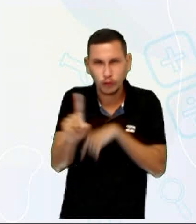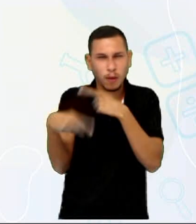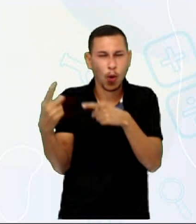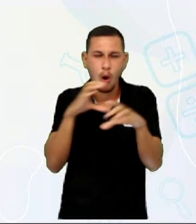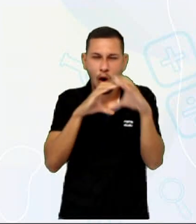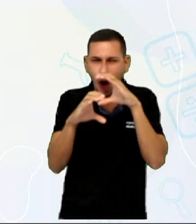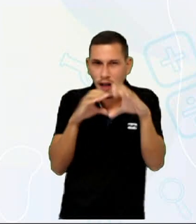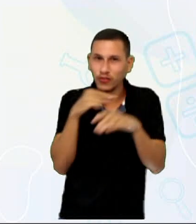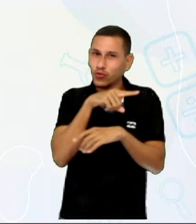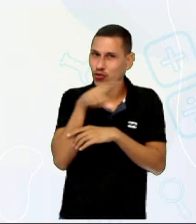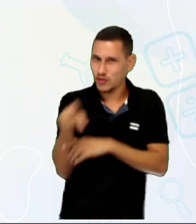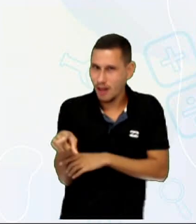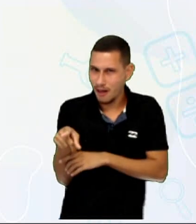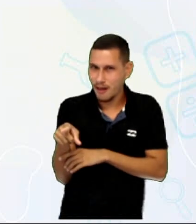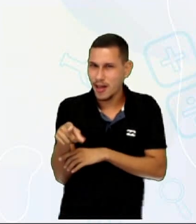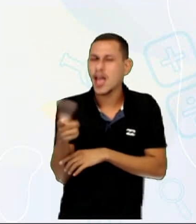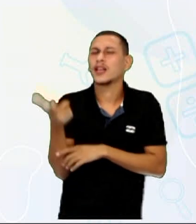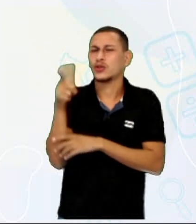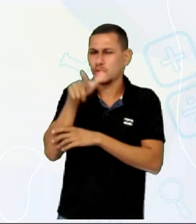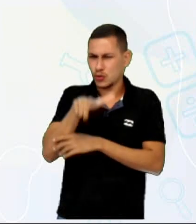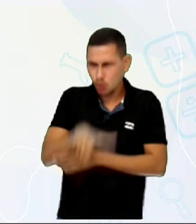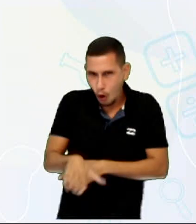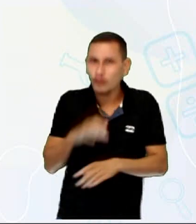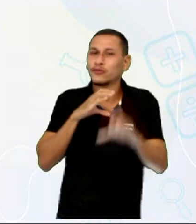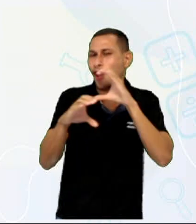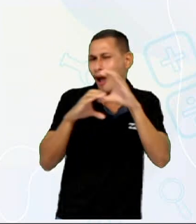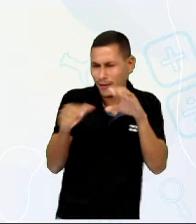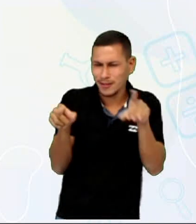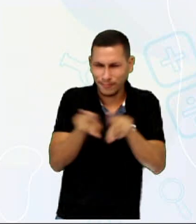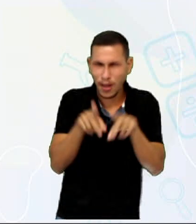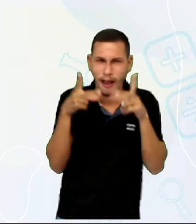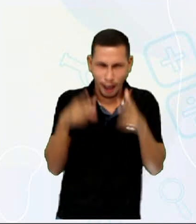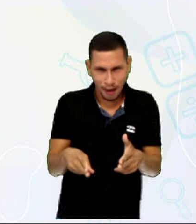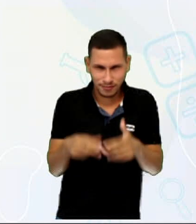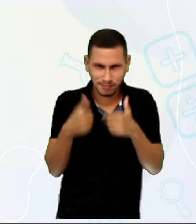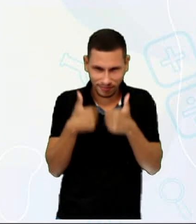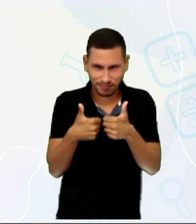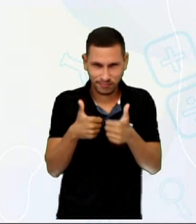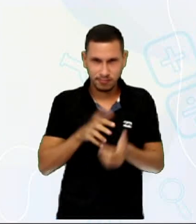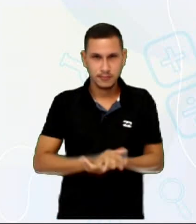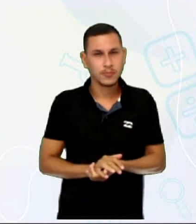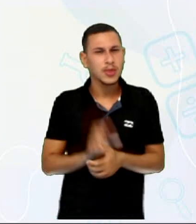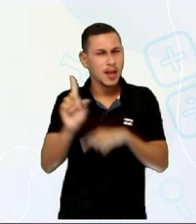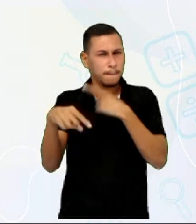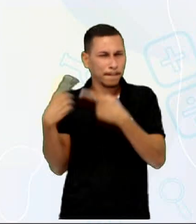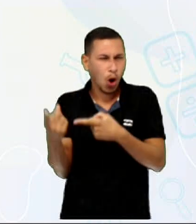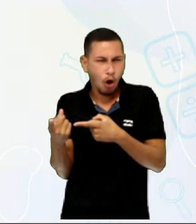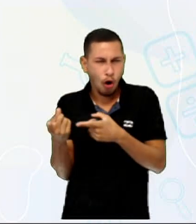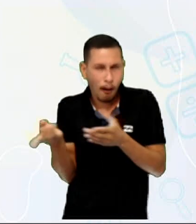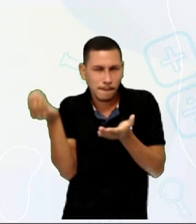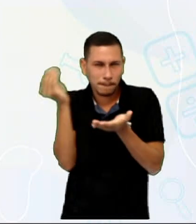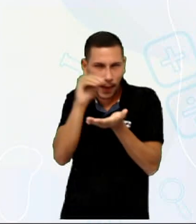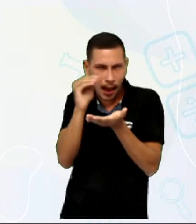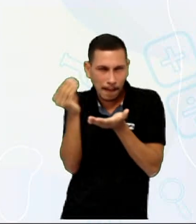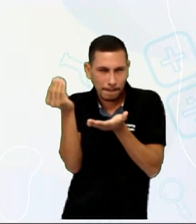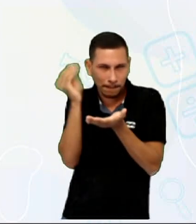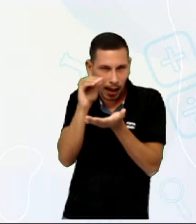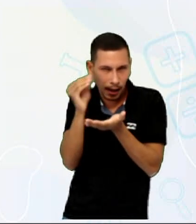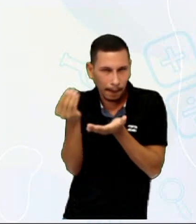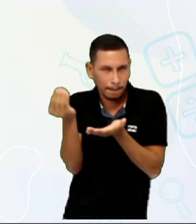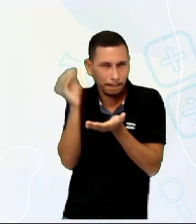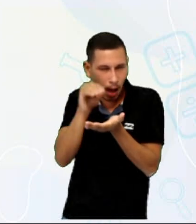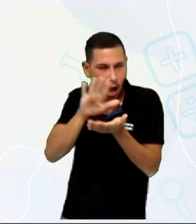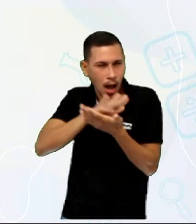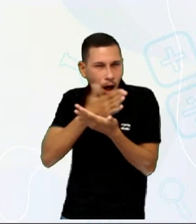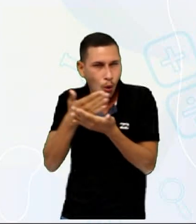o verso e vocês vão repetir também cantando, tá bom? E aí depois eu vou acrescentar mais um elemento